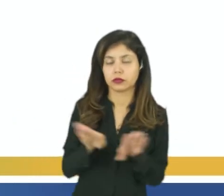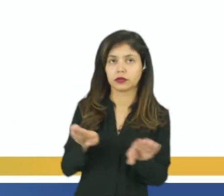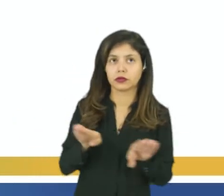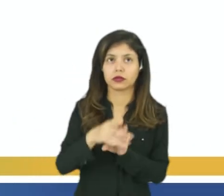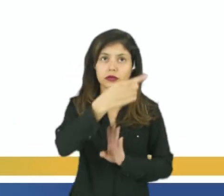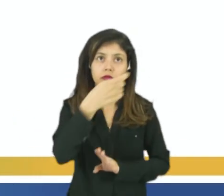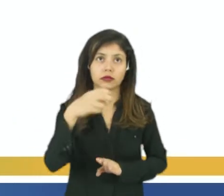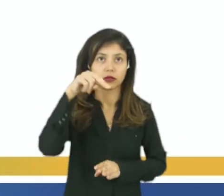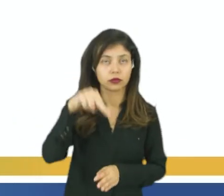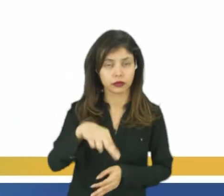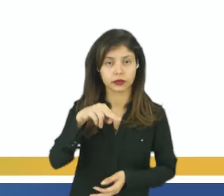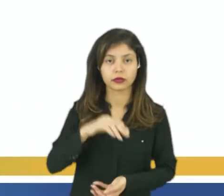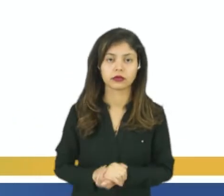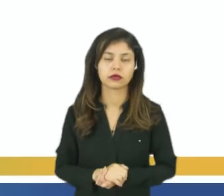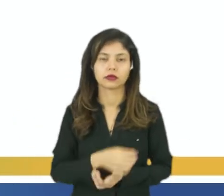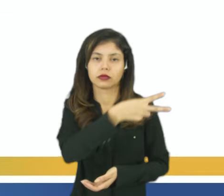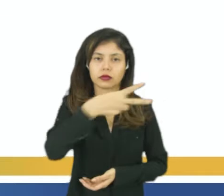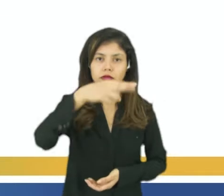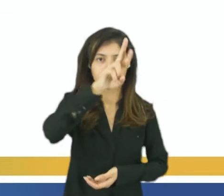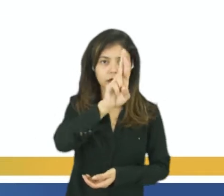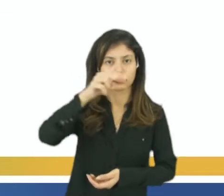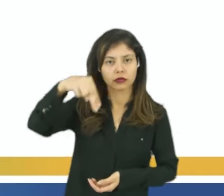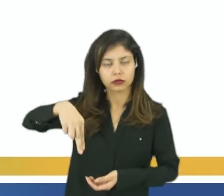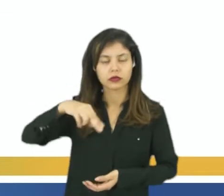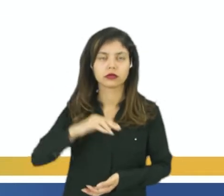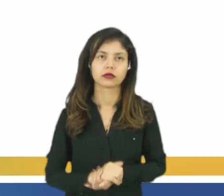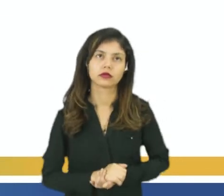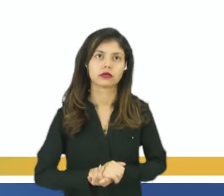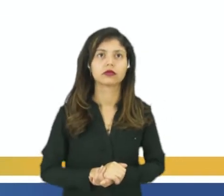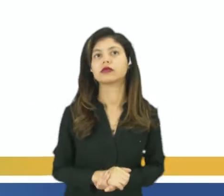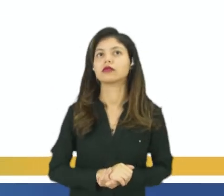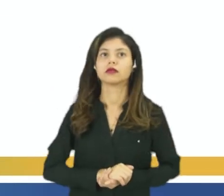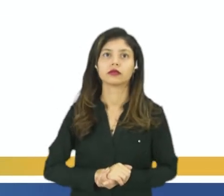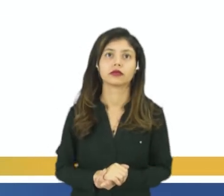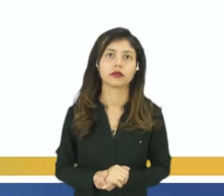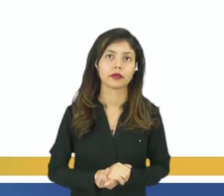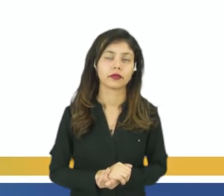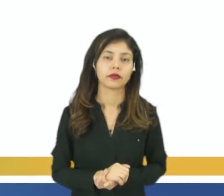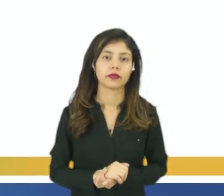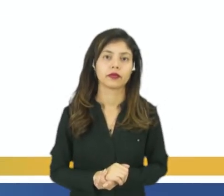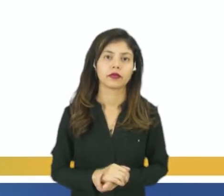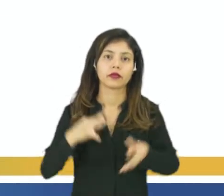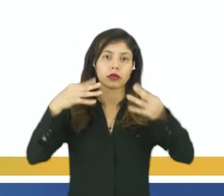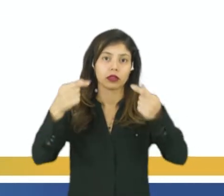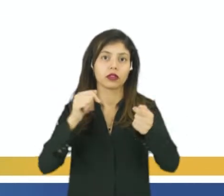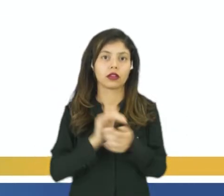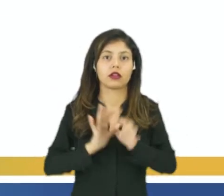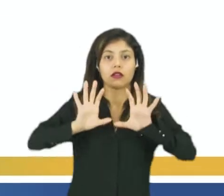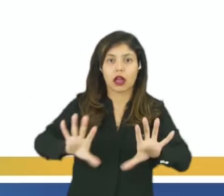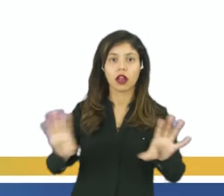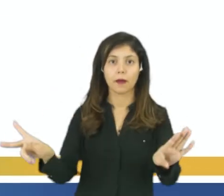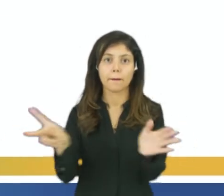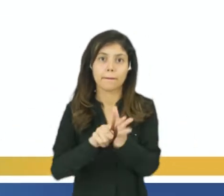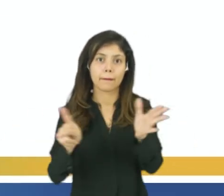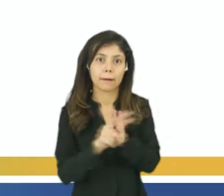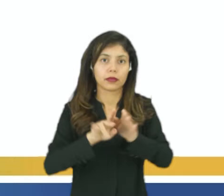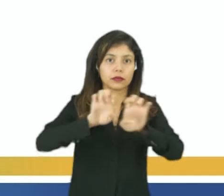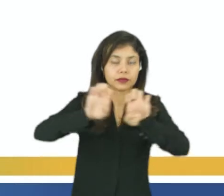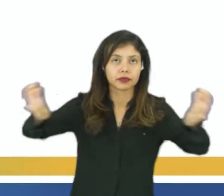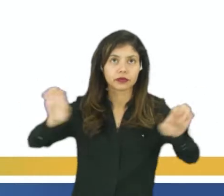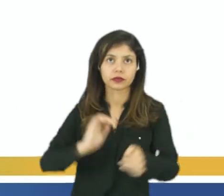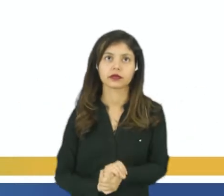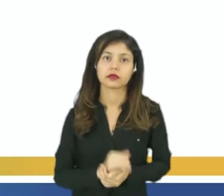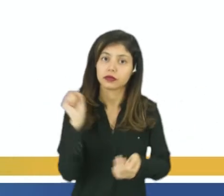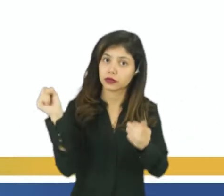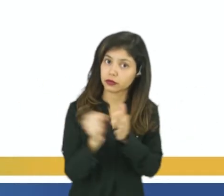enésimo n igual ao R enésimo. Então ela ficará uma sentença de